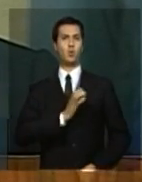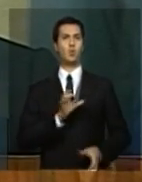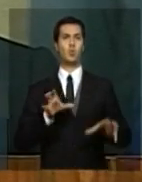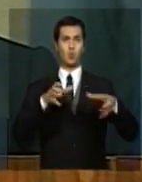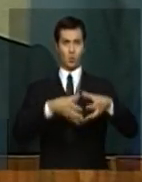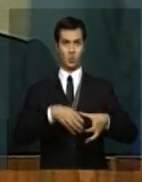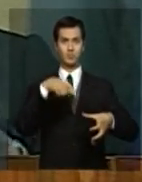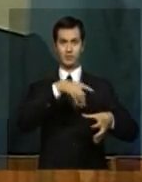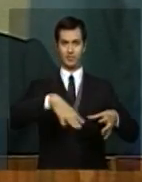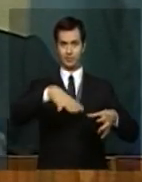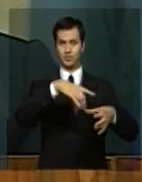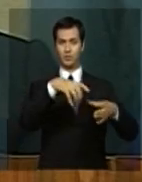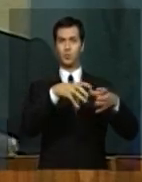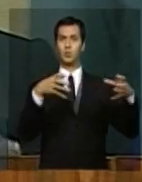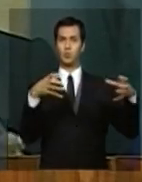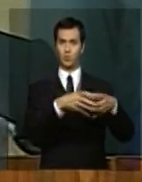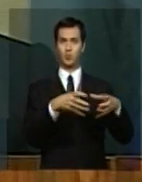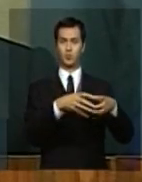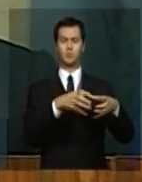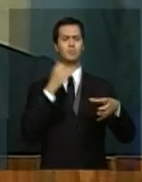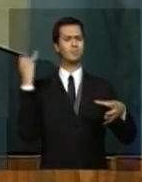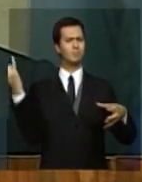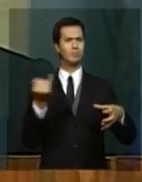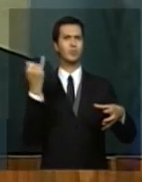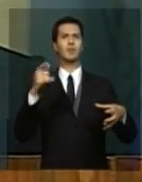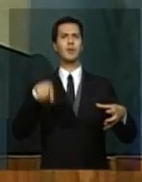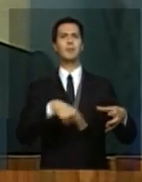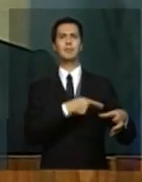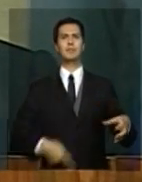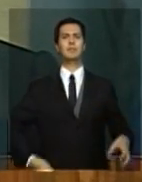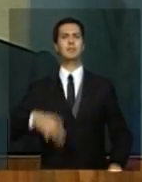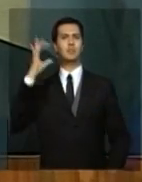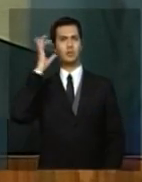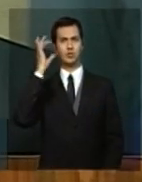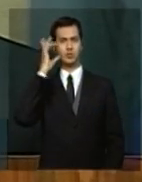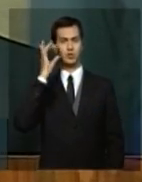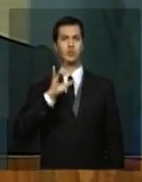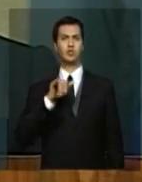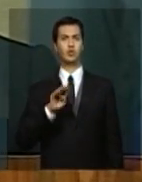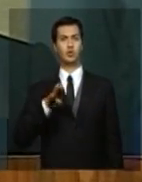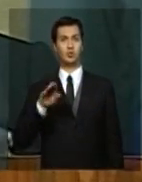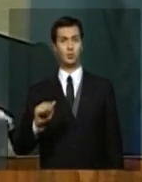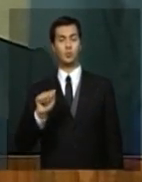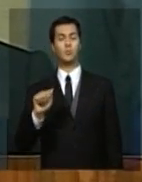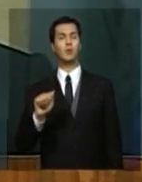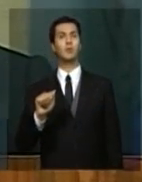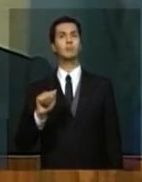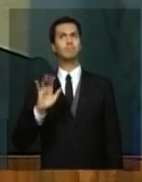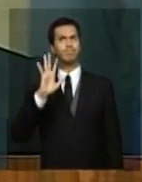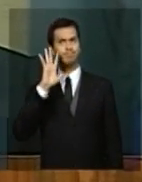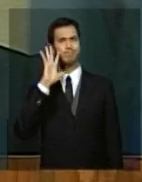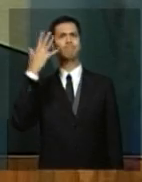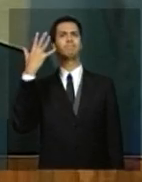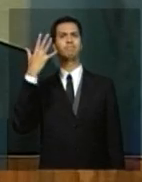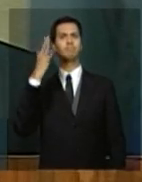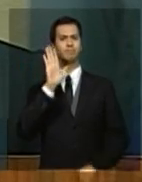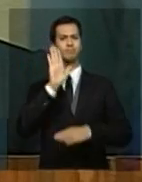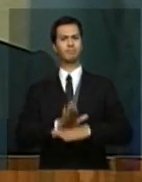comissão não só foi um ato Republicano da presidenta Dilma mas foi sobretudo